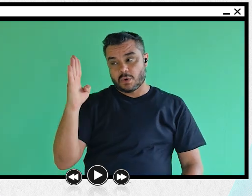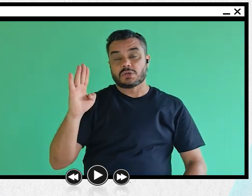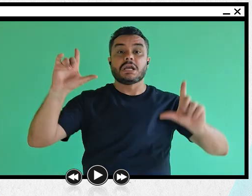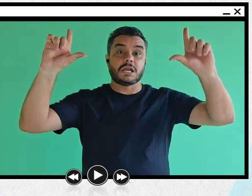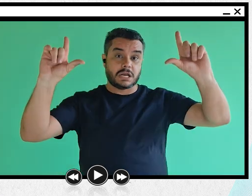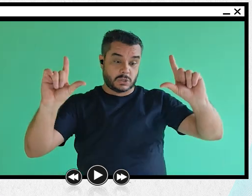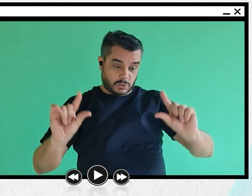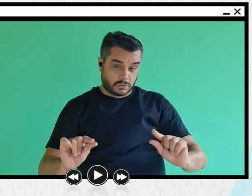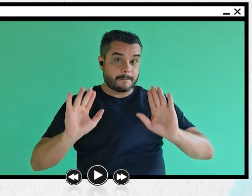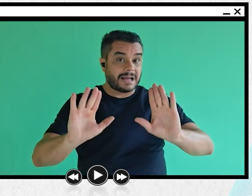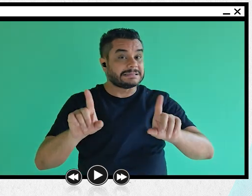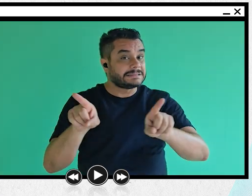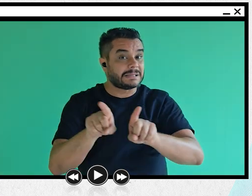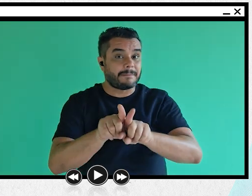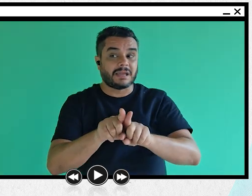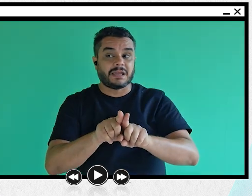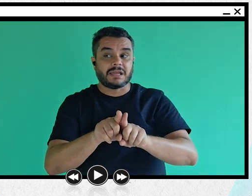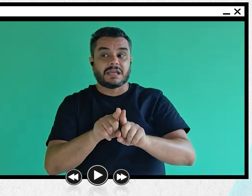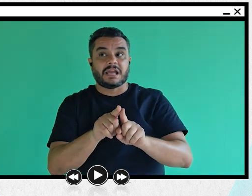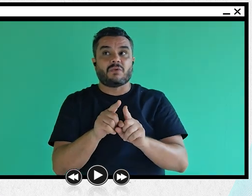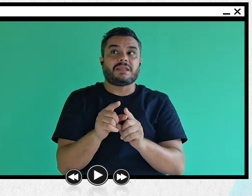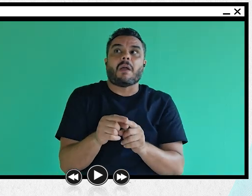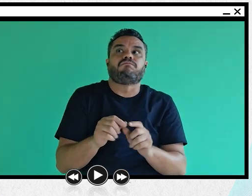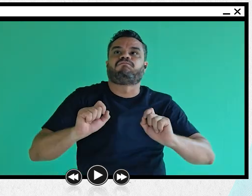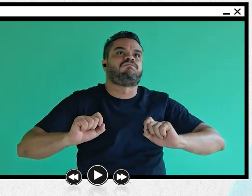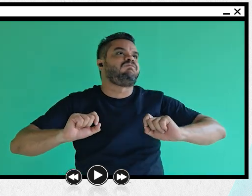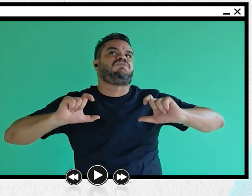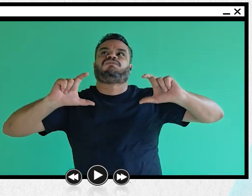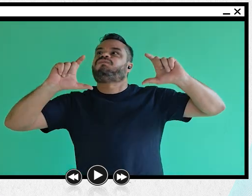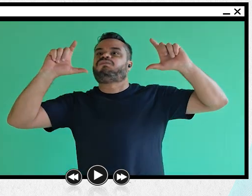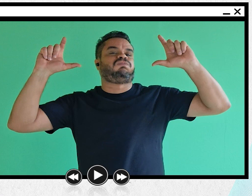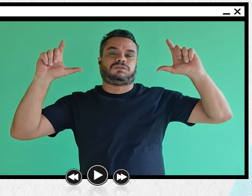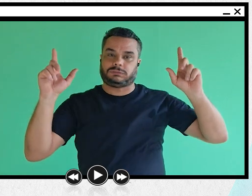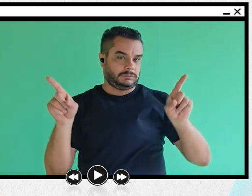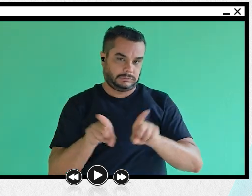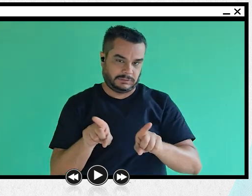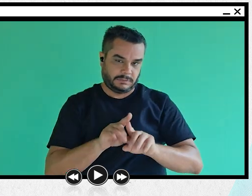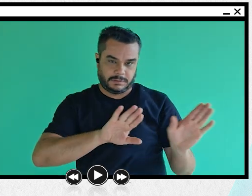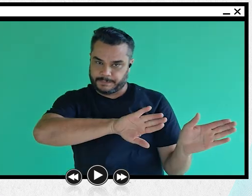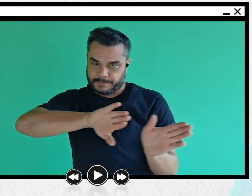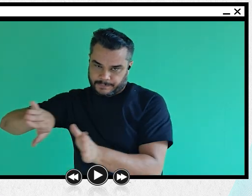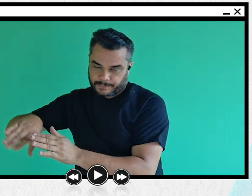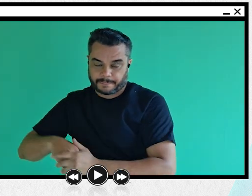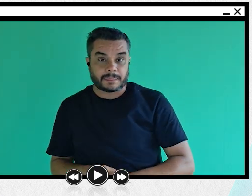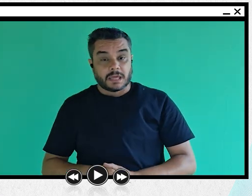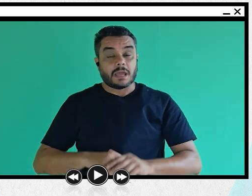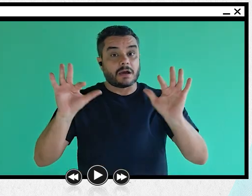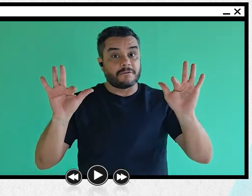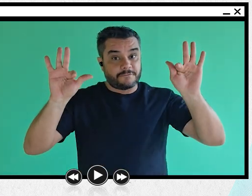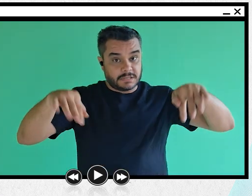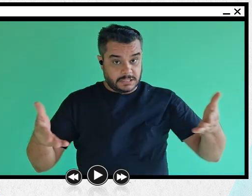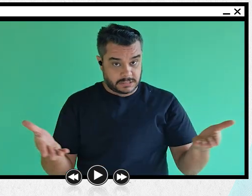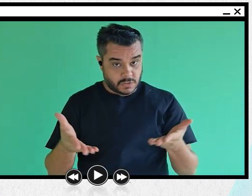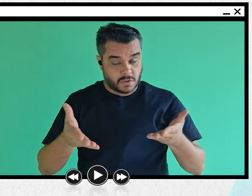mas também não entra com tanto coliforme termotolerante assim. E aí, assim, para finalizar, uma